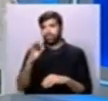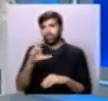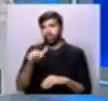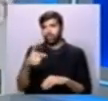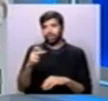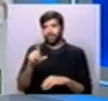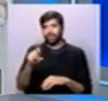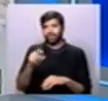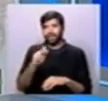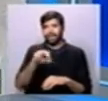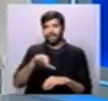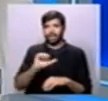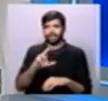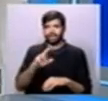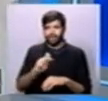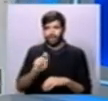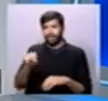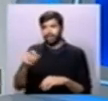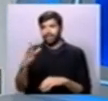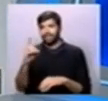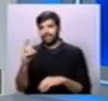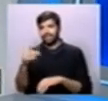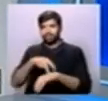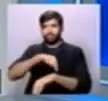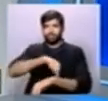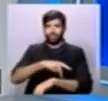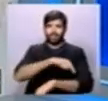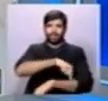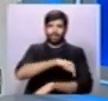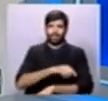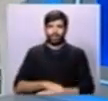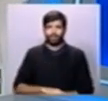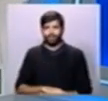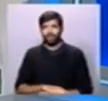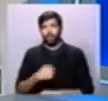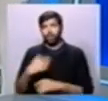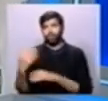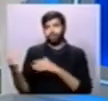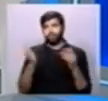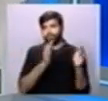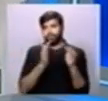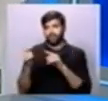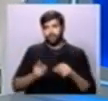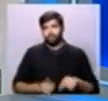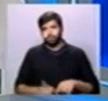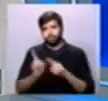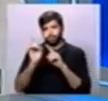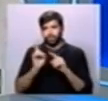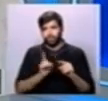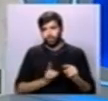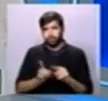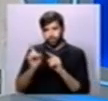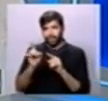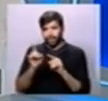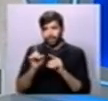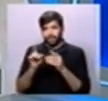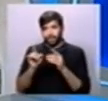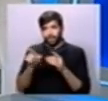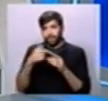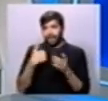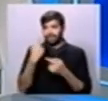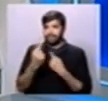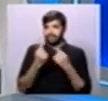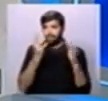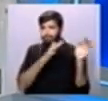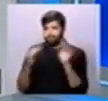da Angra do Heroísmo, 16 graus em Ponta Delgada. O vento é de sudoeste, sopra moderado, temporariamente com rajadas